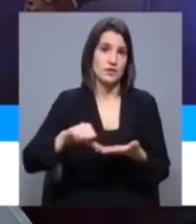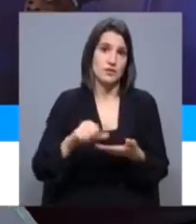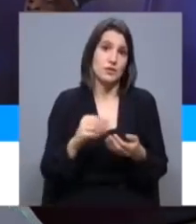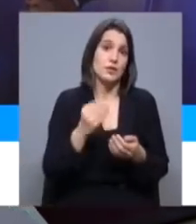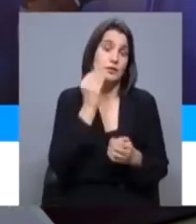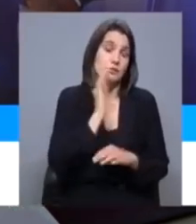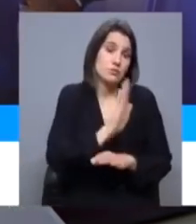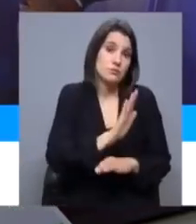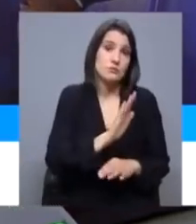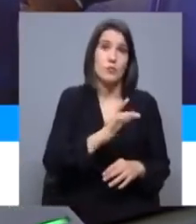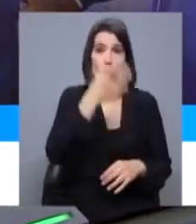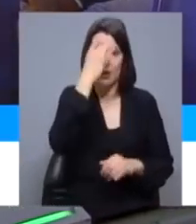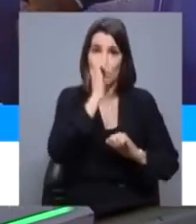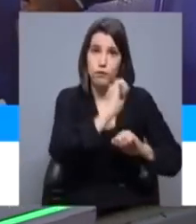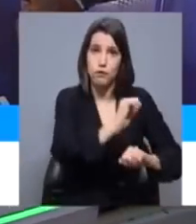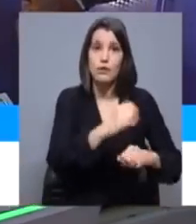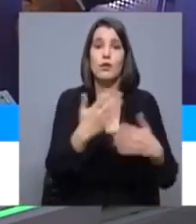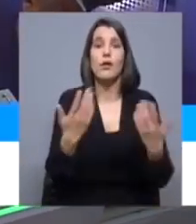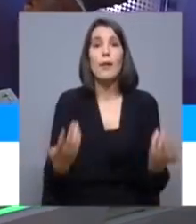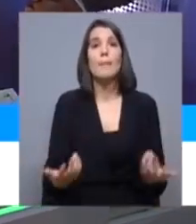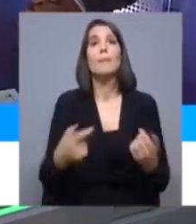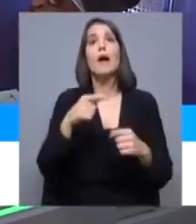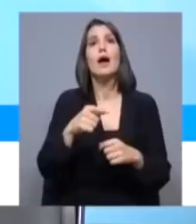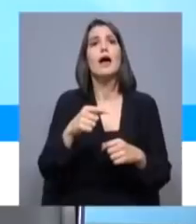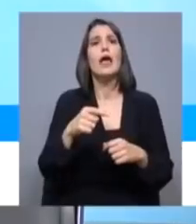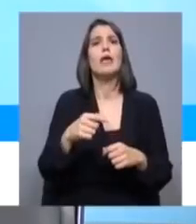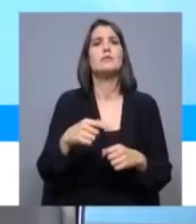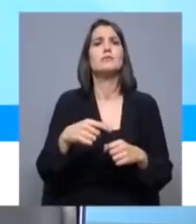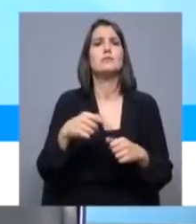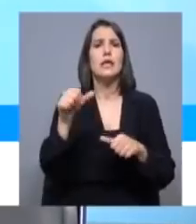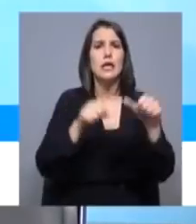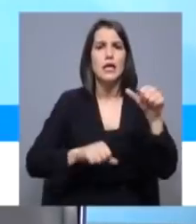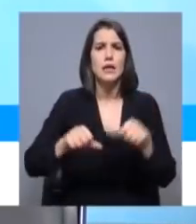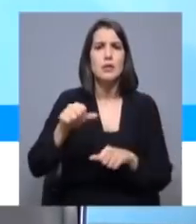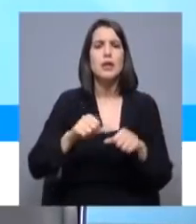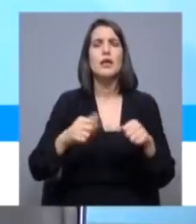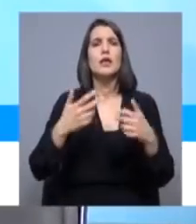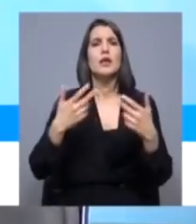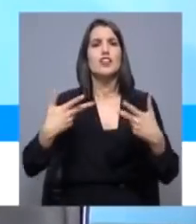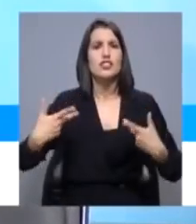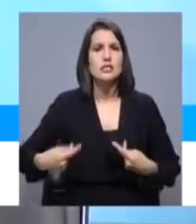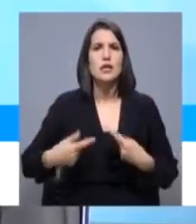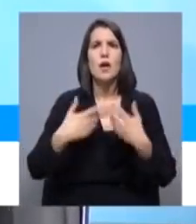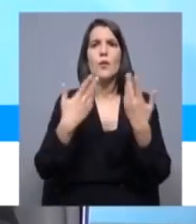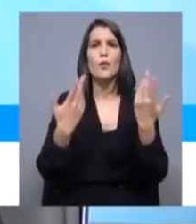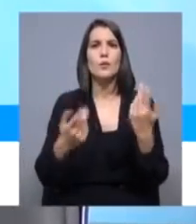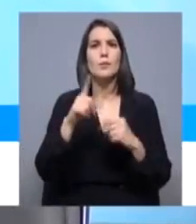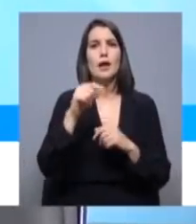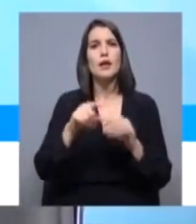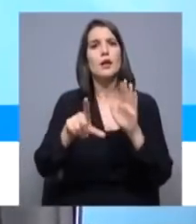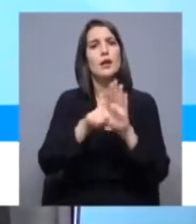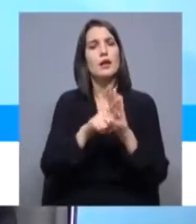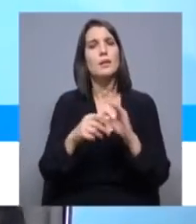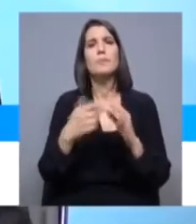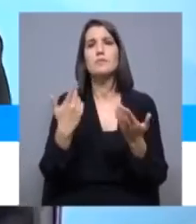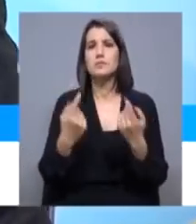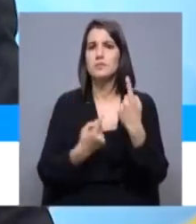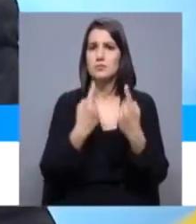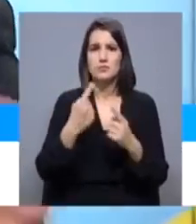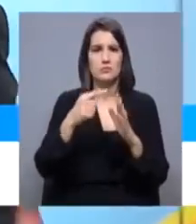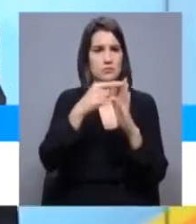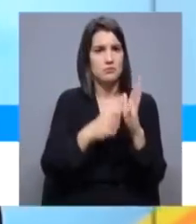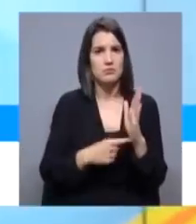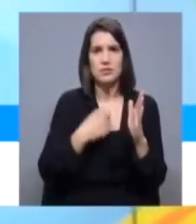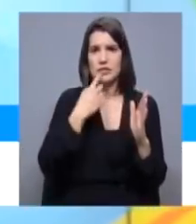à pena de prisão perpétua e passo a citar algumas minorias não estejam acima da vez em algum desses